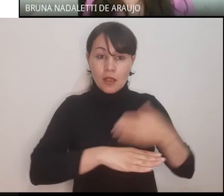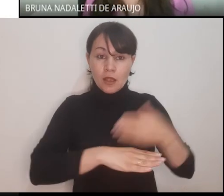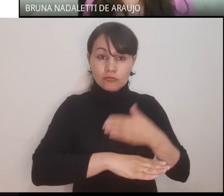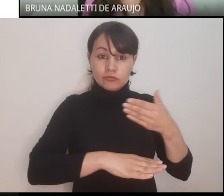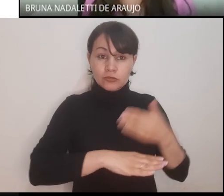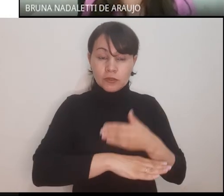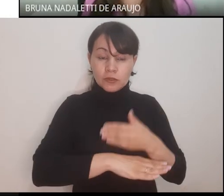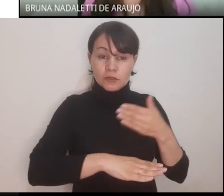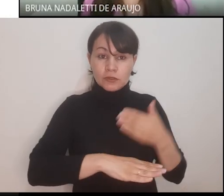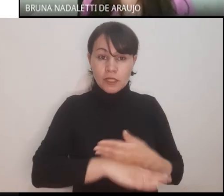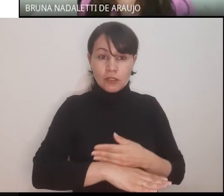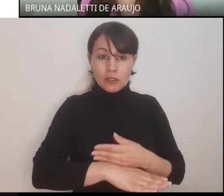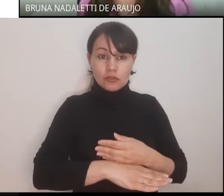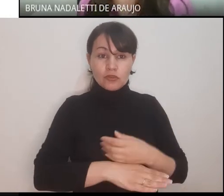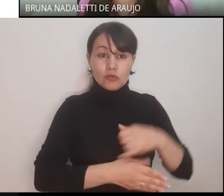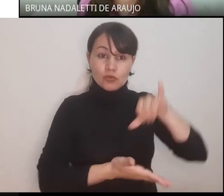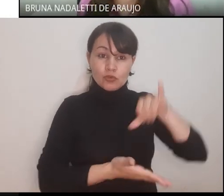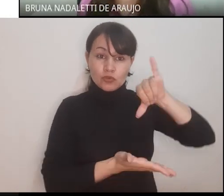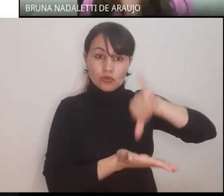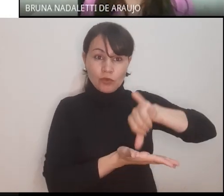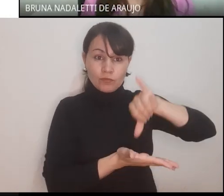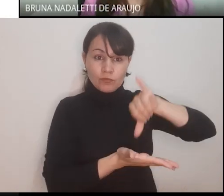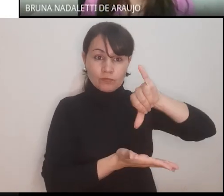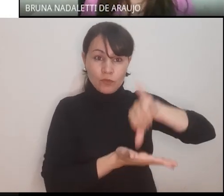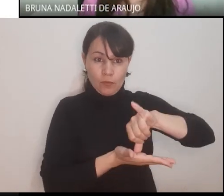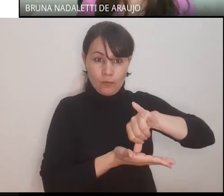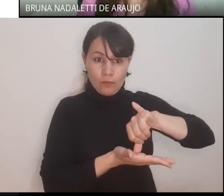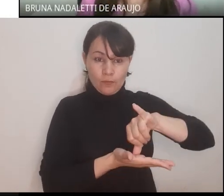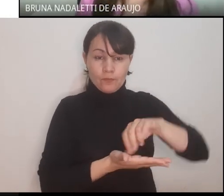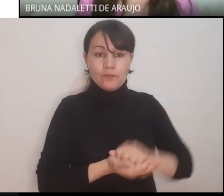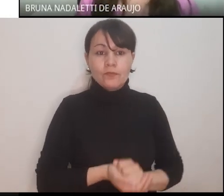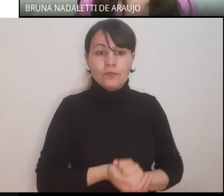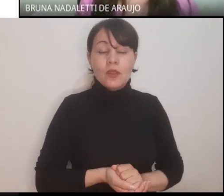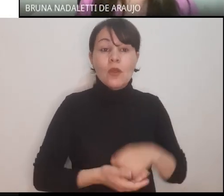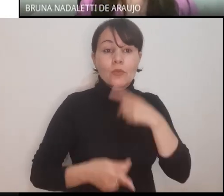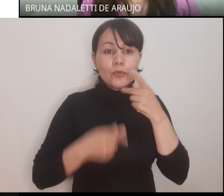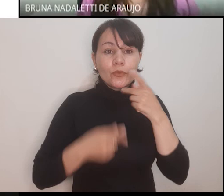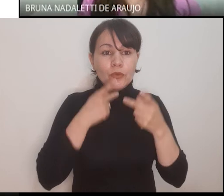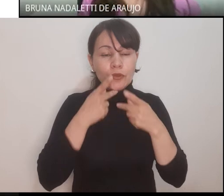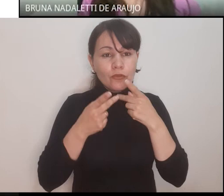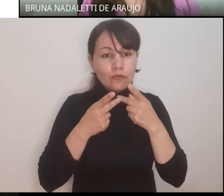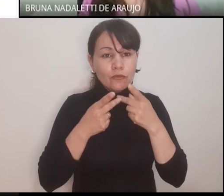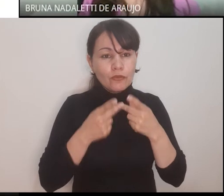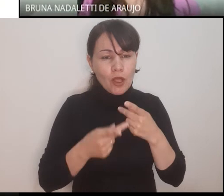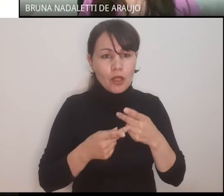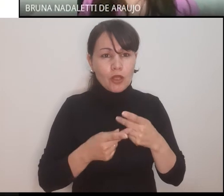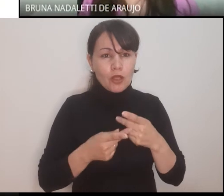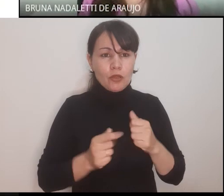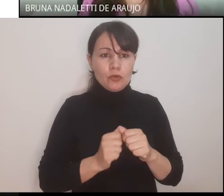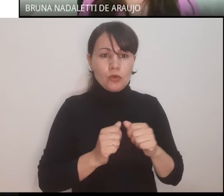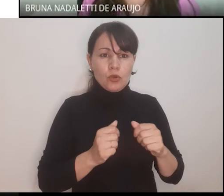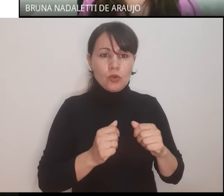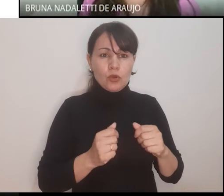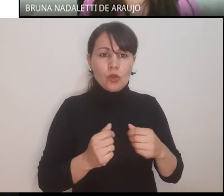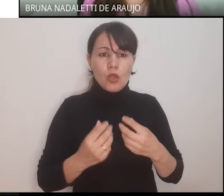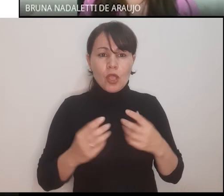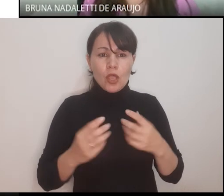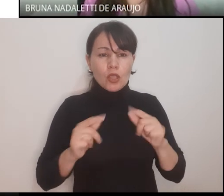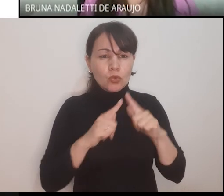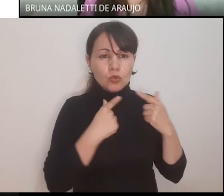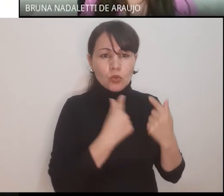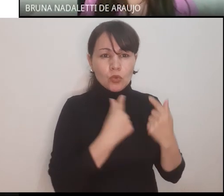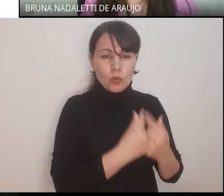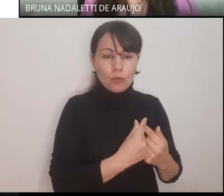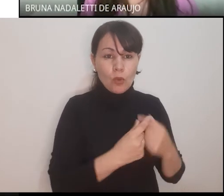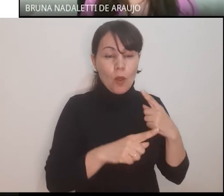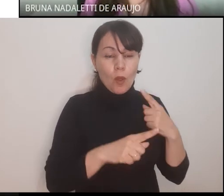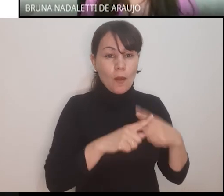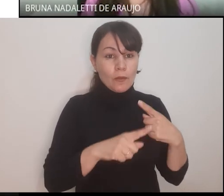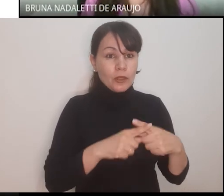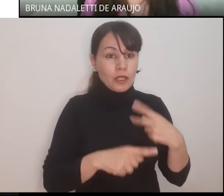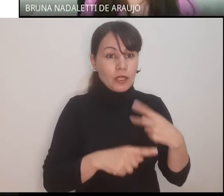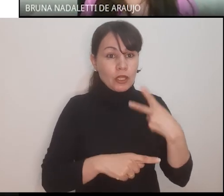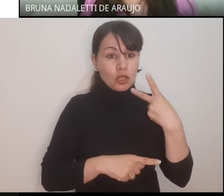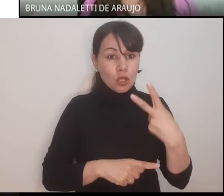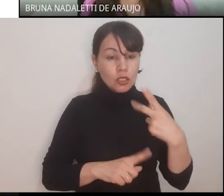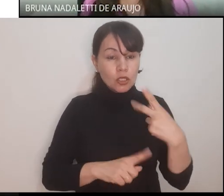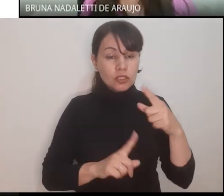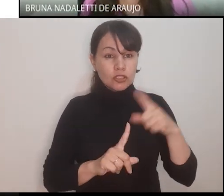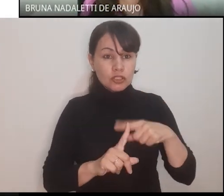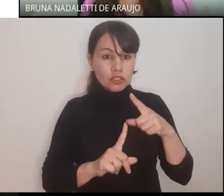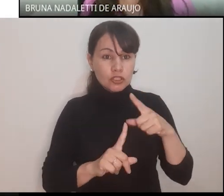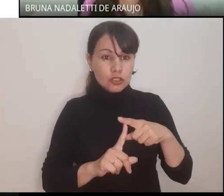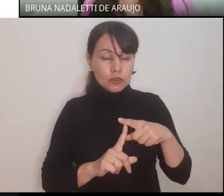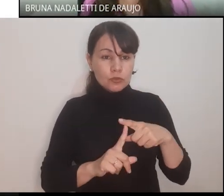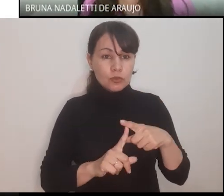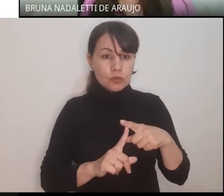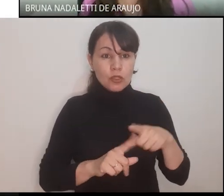acessos venosos centrais, né? Por que falo no plural? Porque aqui eu trago 2 tipos. Eu trago o de